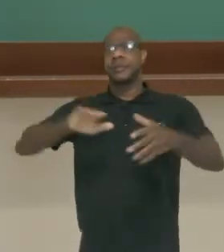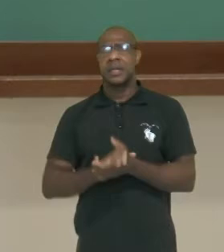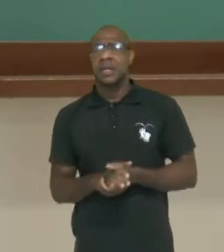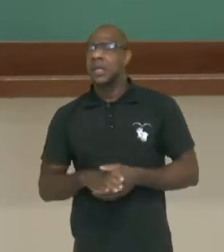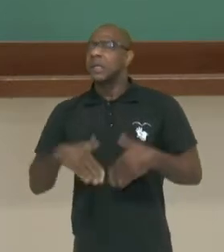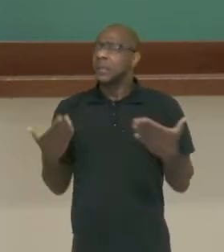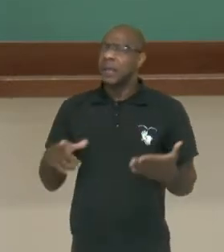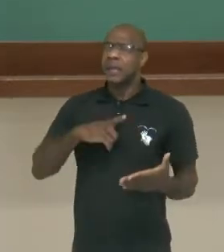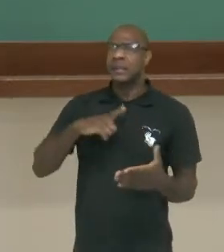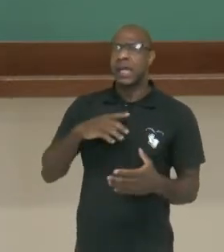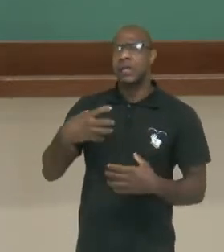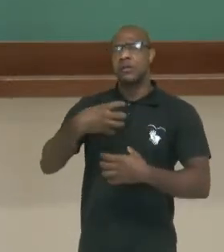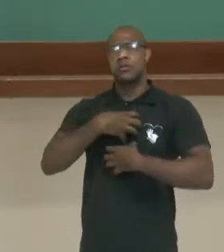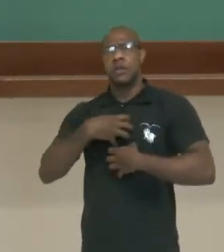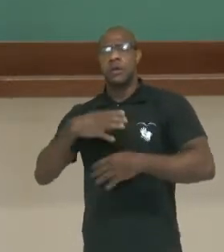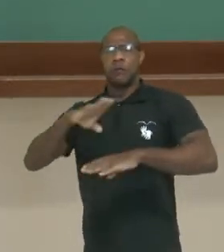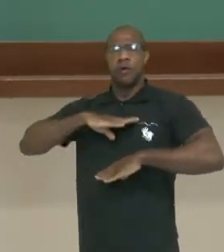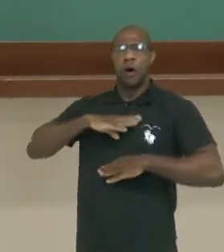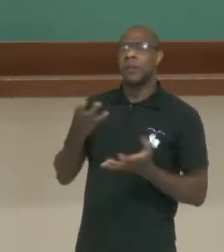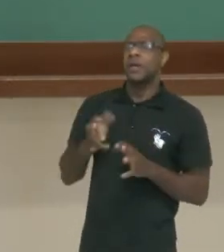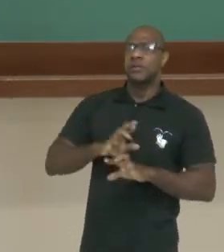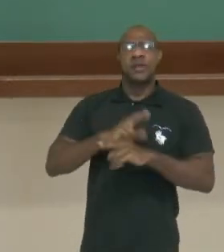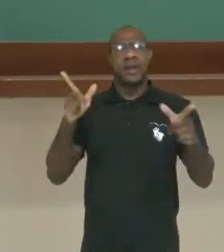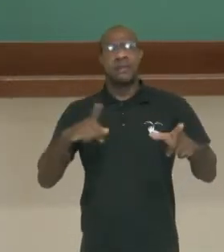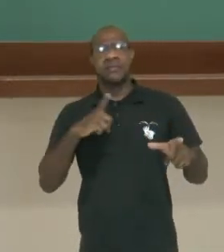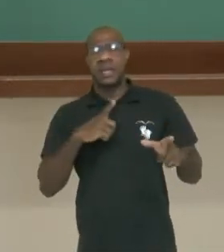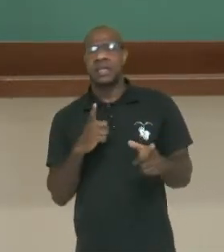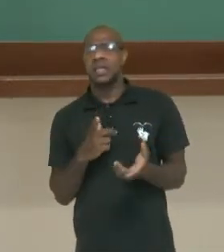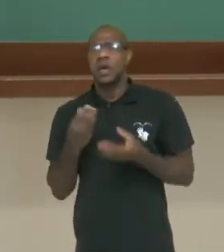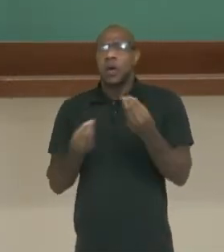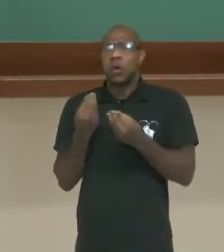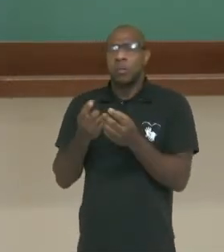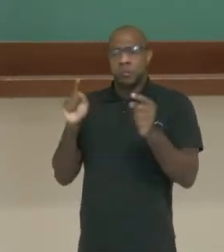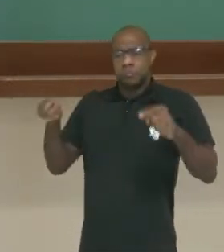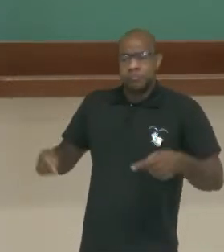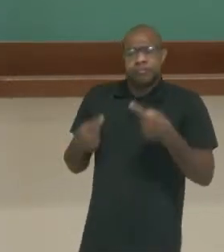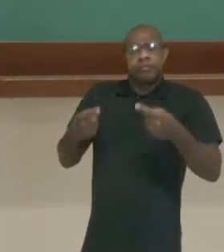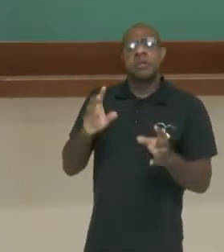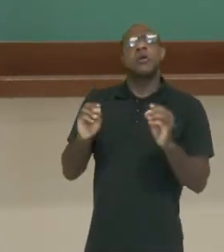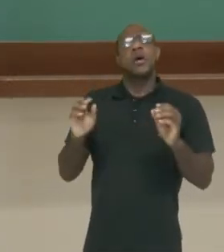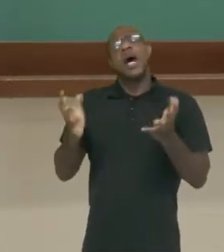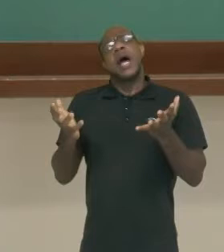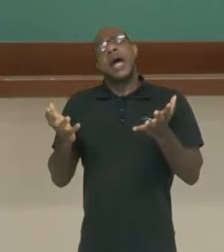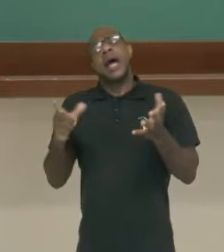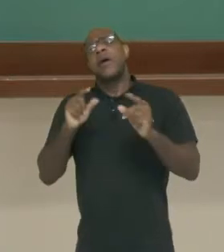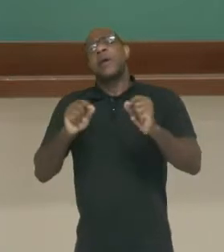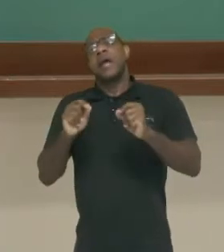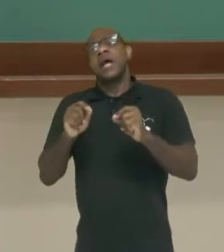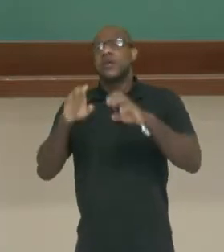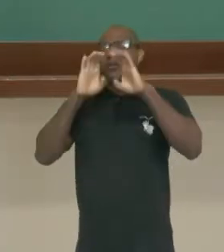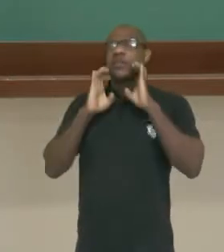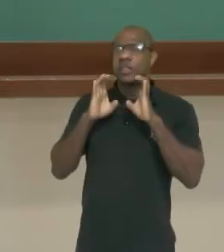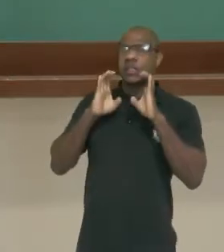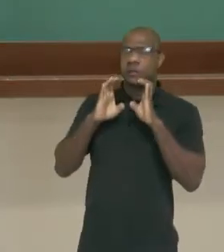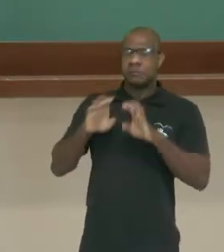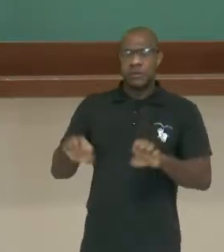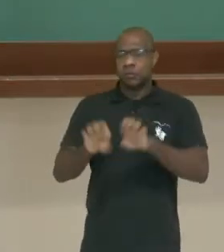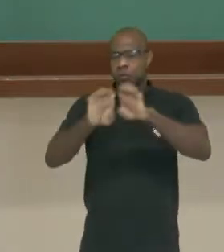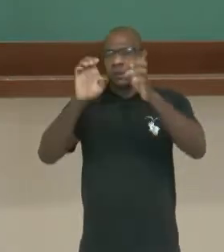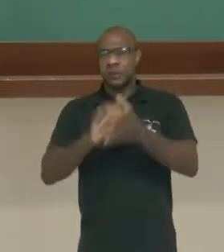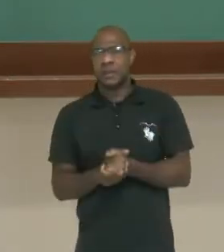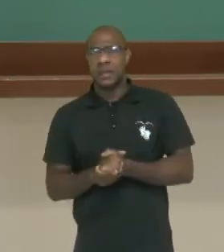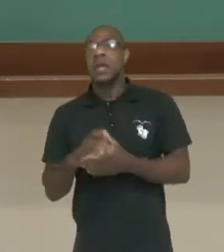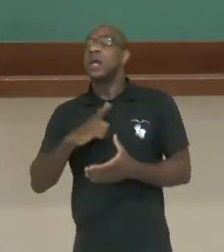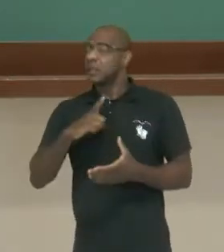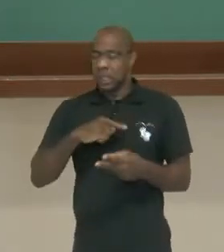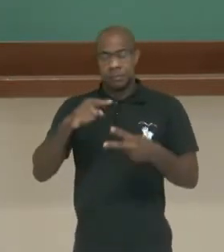que tem formas diferentes de encarar o território chinês no sentido estrutural? E tem. Nós temos as chamadas regiões autônomas